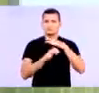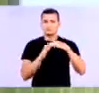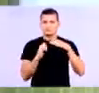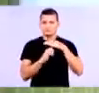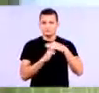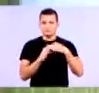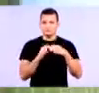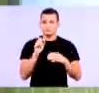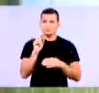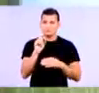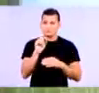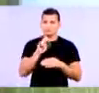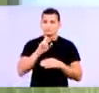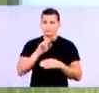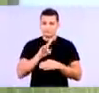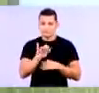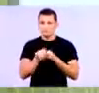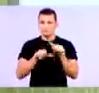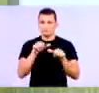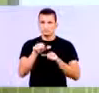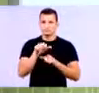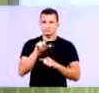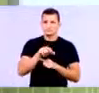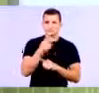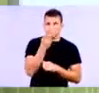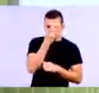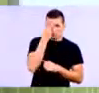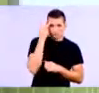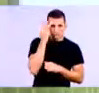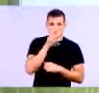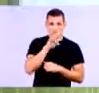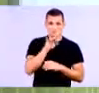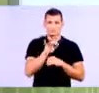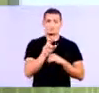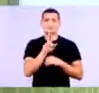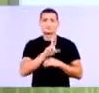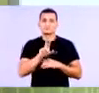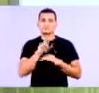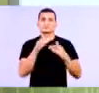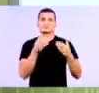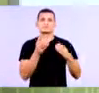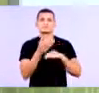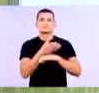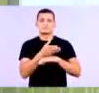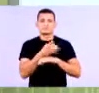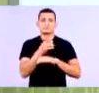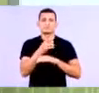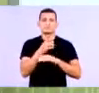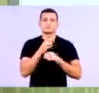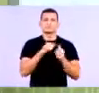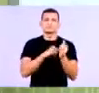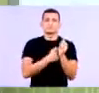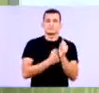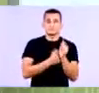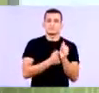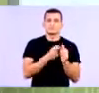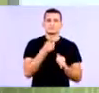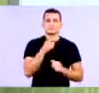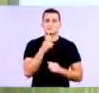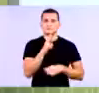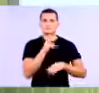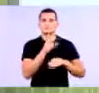O que vai mudar é a pessoa que vai utilizar, qual é o acesso e restrição pertinentes às